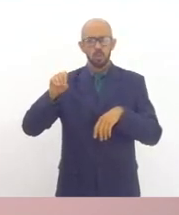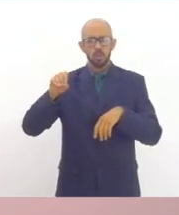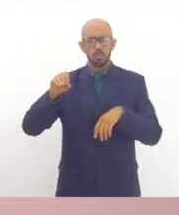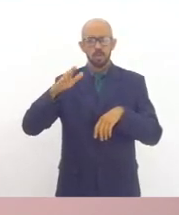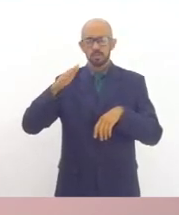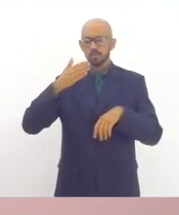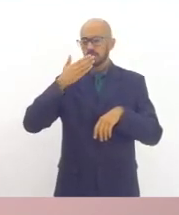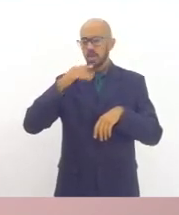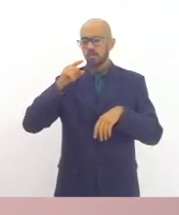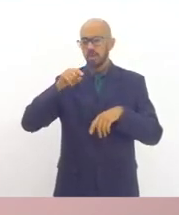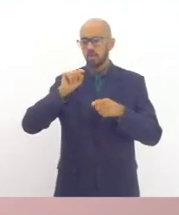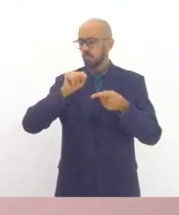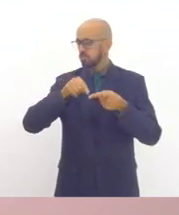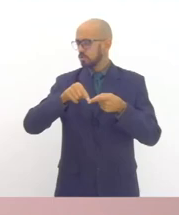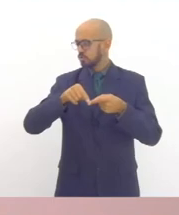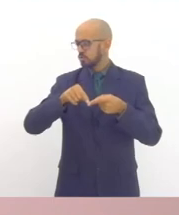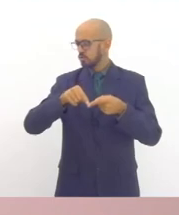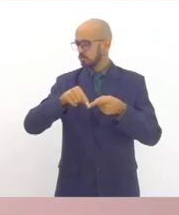objetivo?